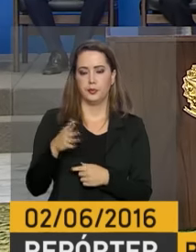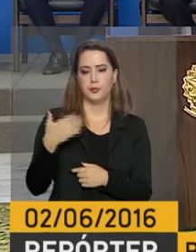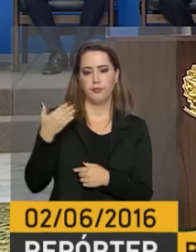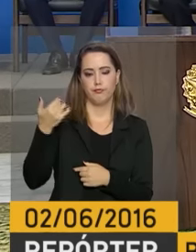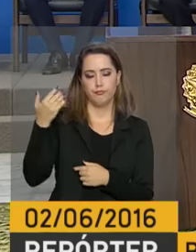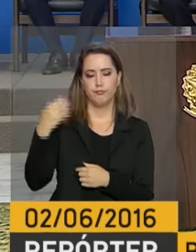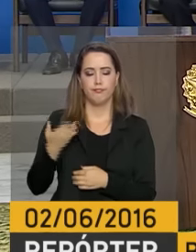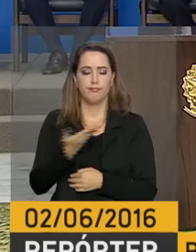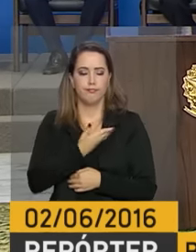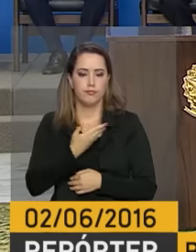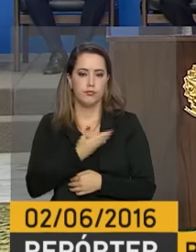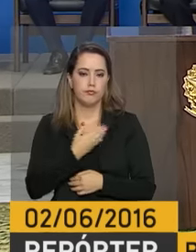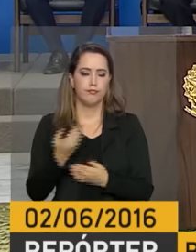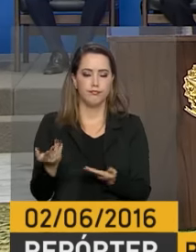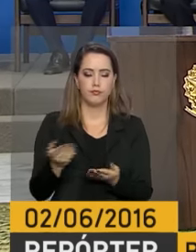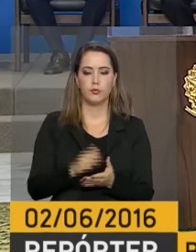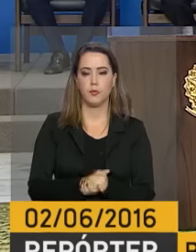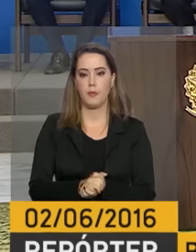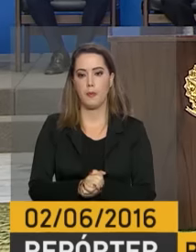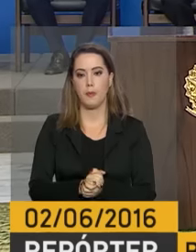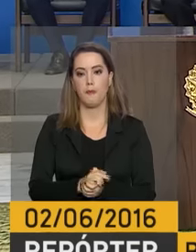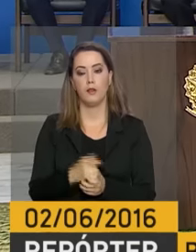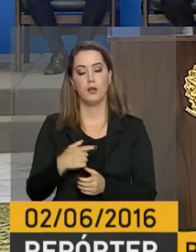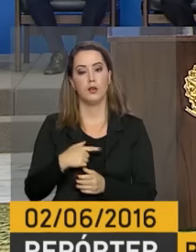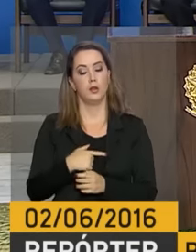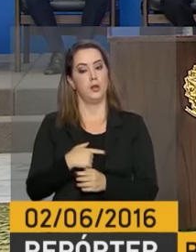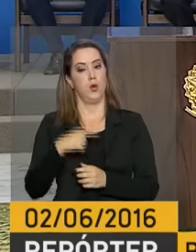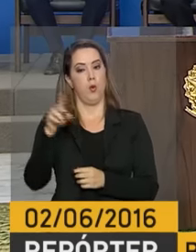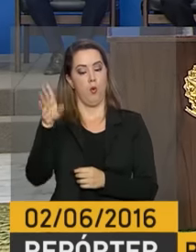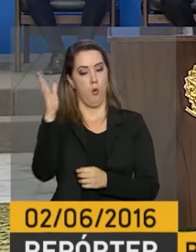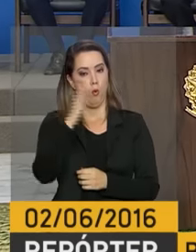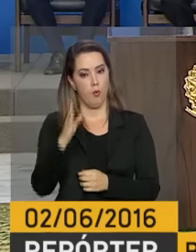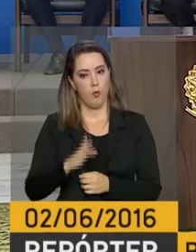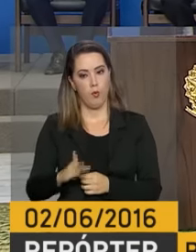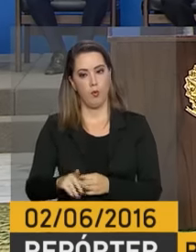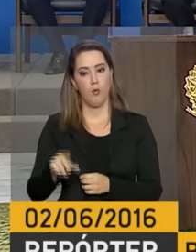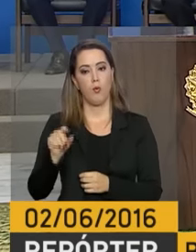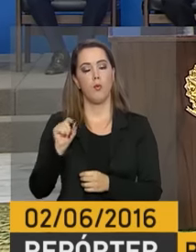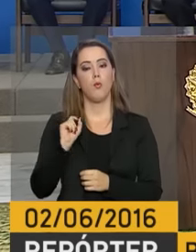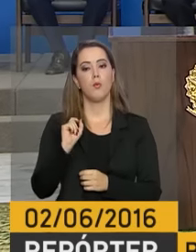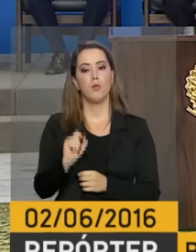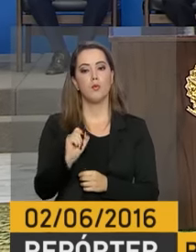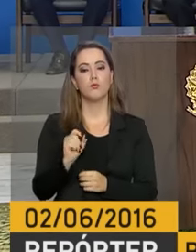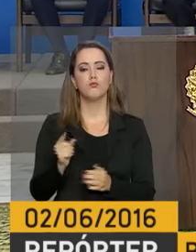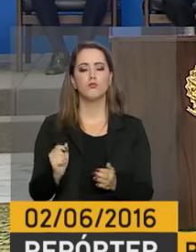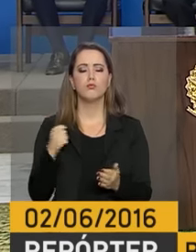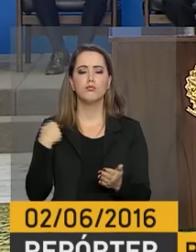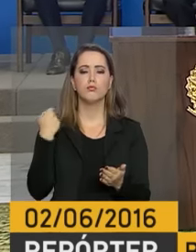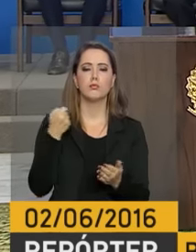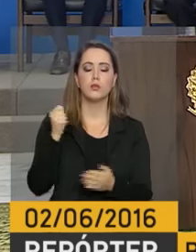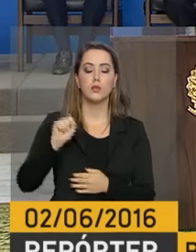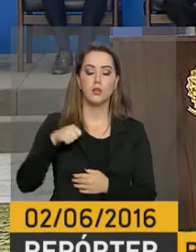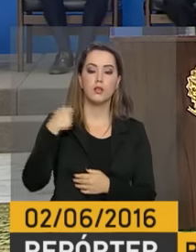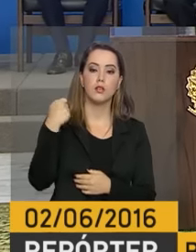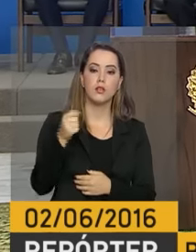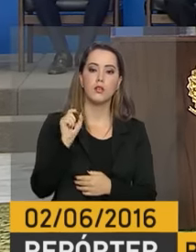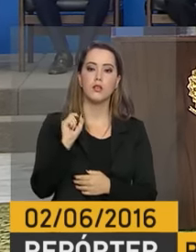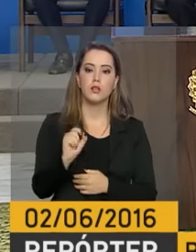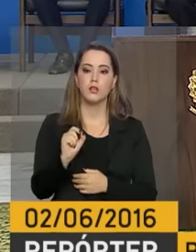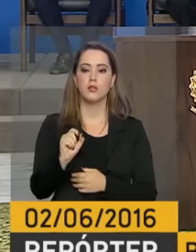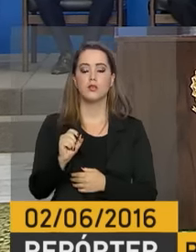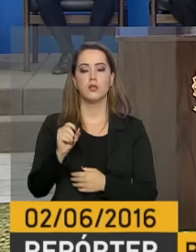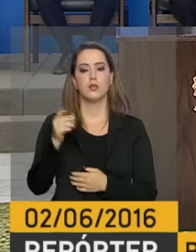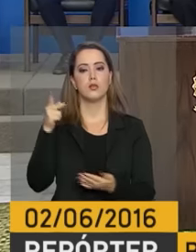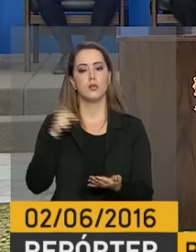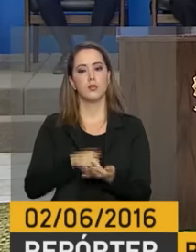Memórias da juventude. A democracia brasileira tem neste marco civilizatório valor fundamental ao qual, por certo,